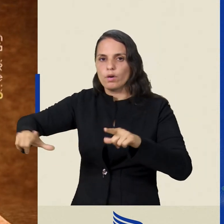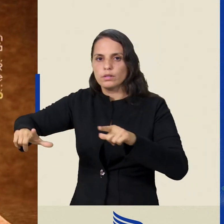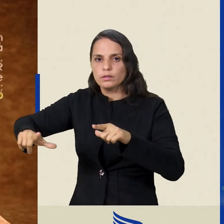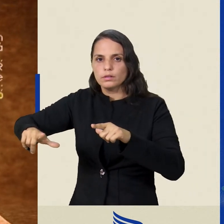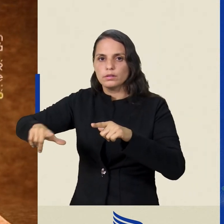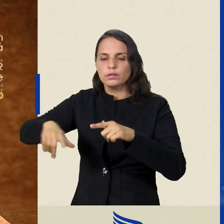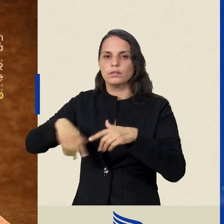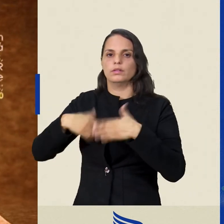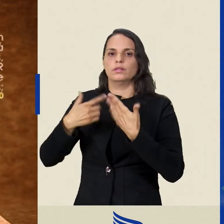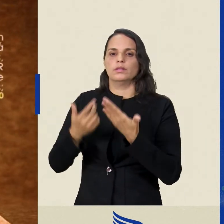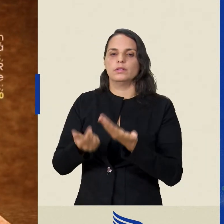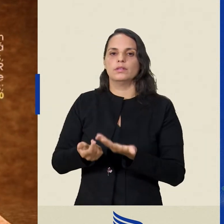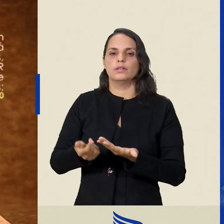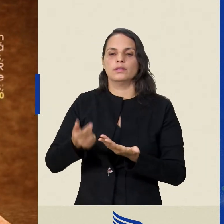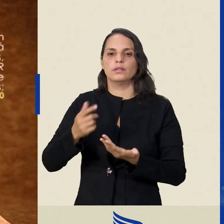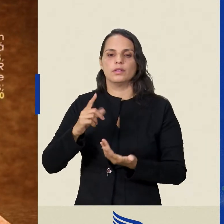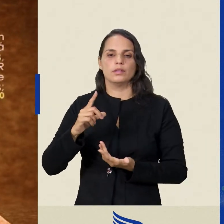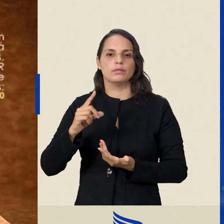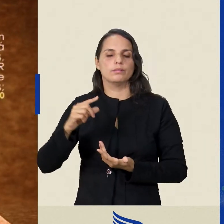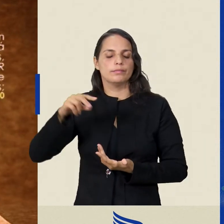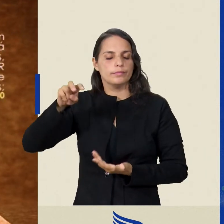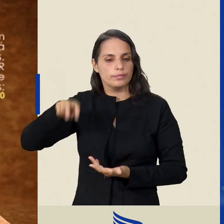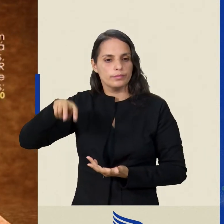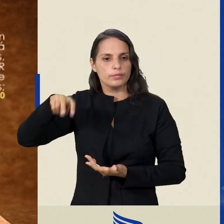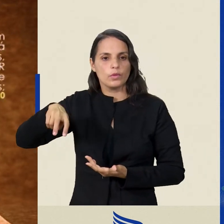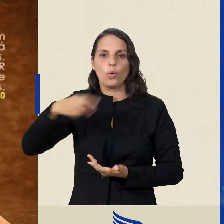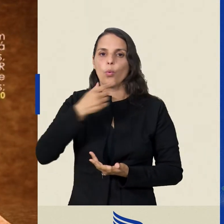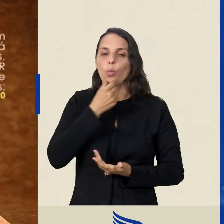ao saírem, Jeosafá pôs-se em pé